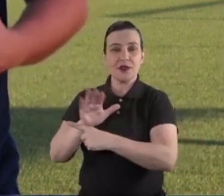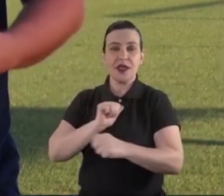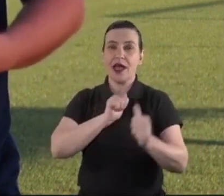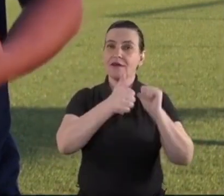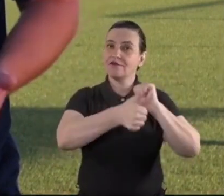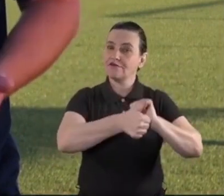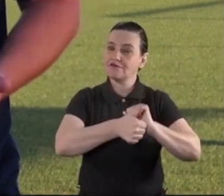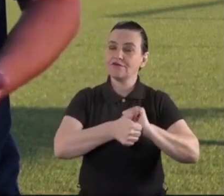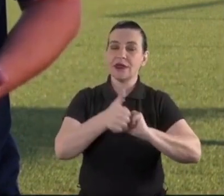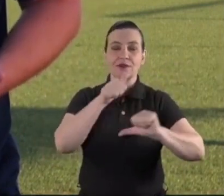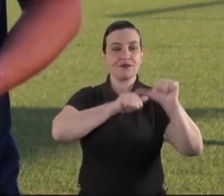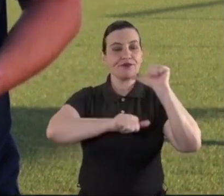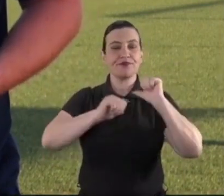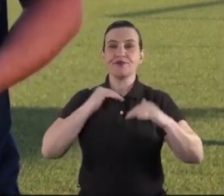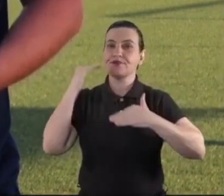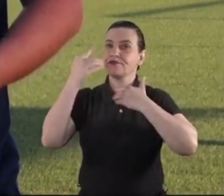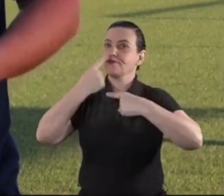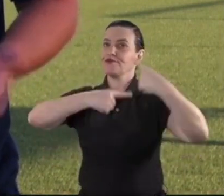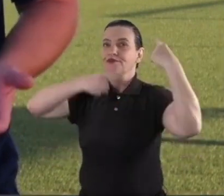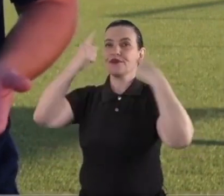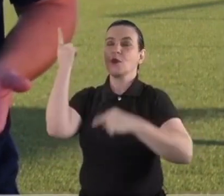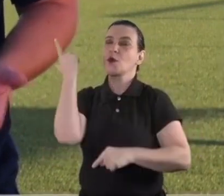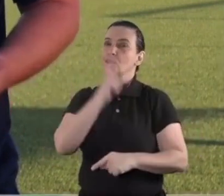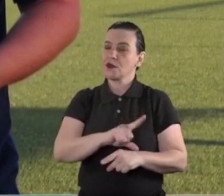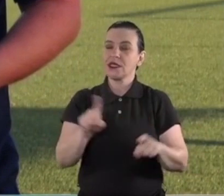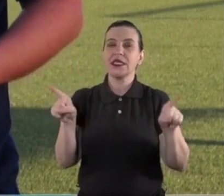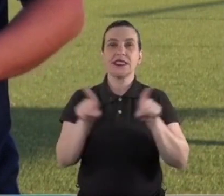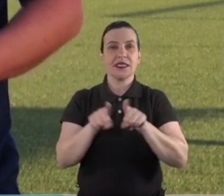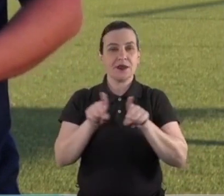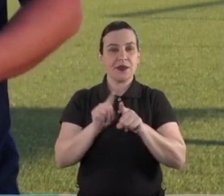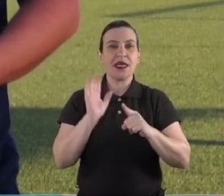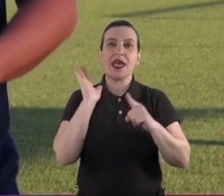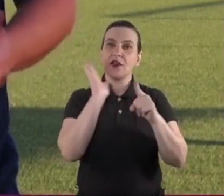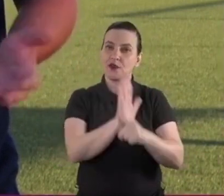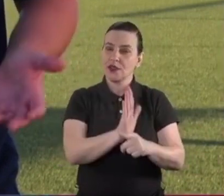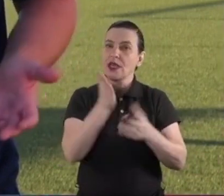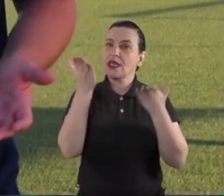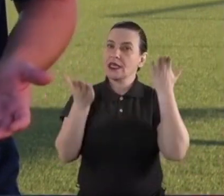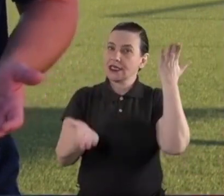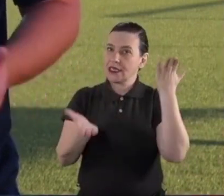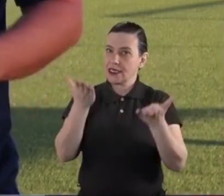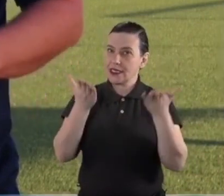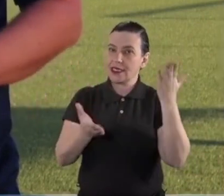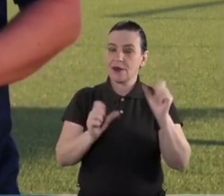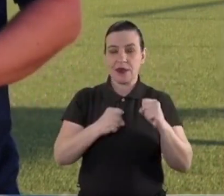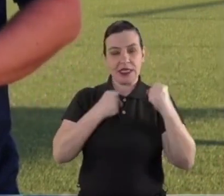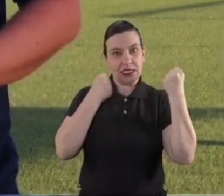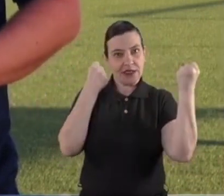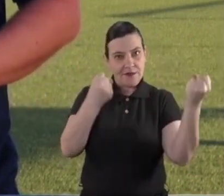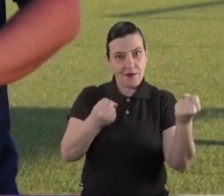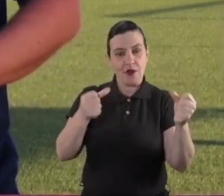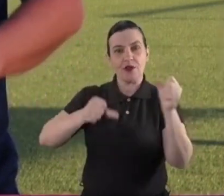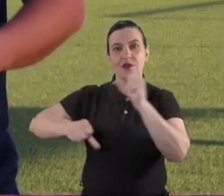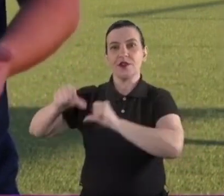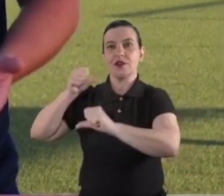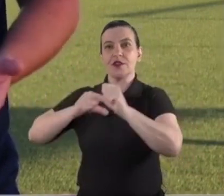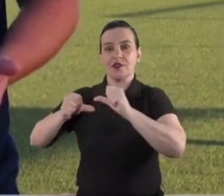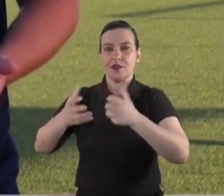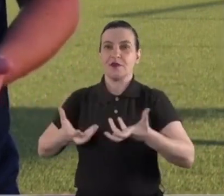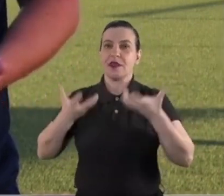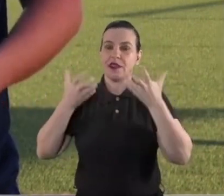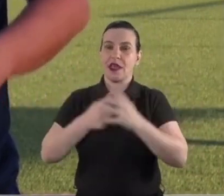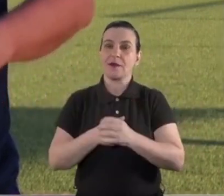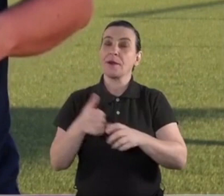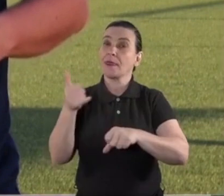a atingirem o máximo do seu potencial e ao mesmo tempo favorecer o equilíbrio entre rendimento e recuperação. Vários